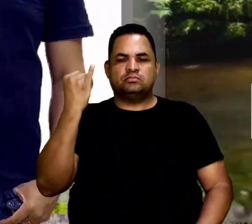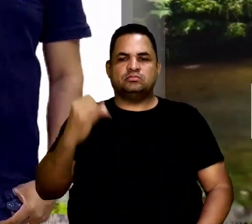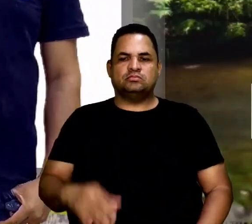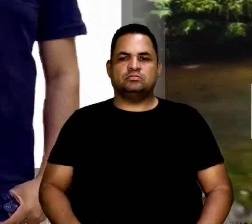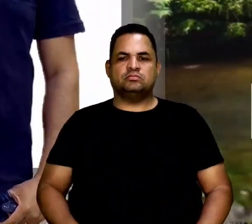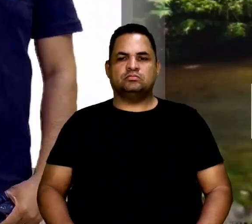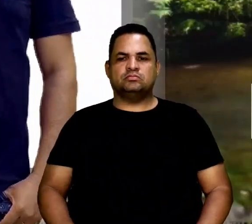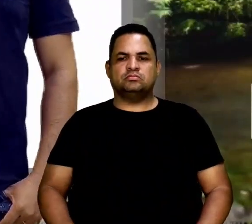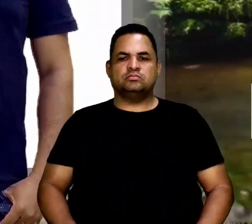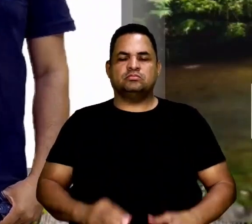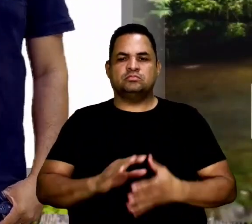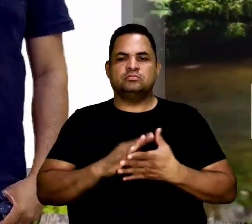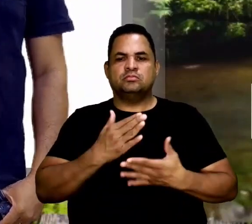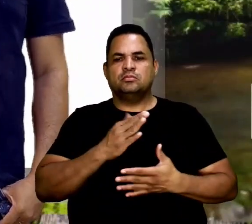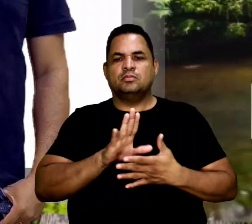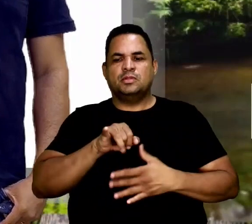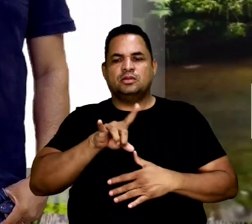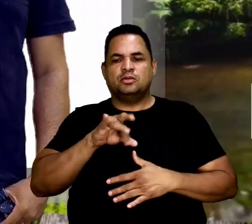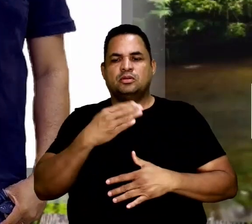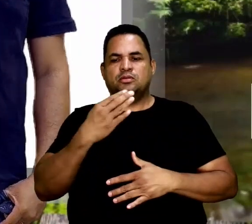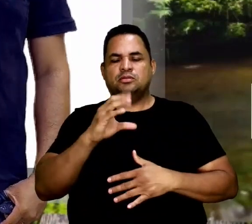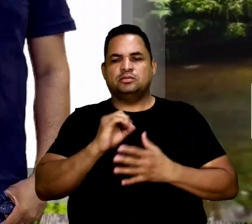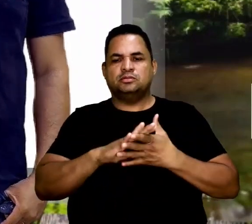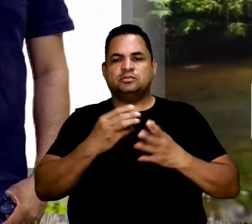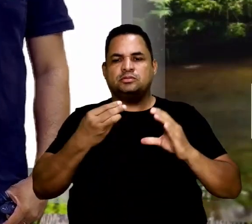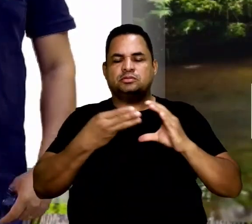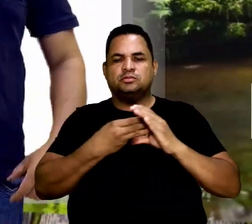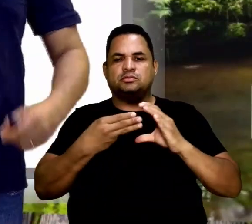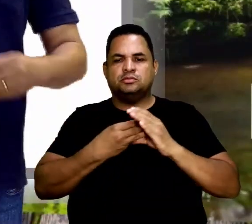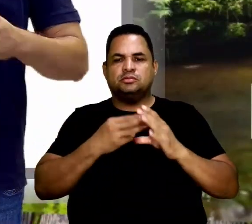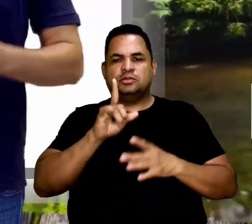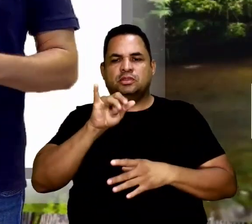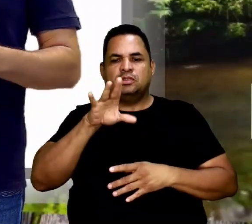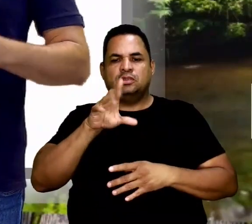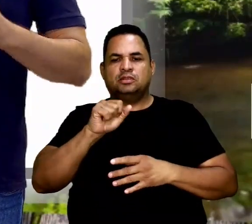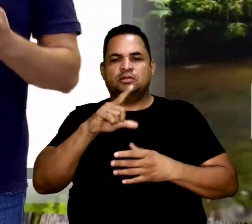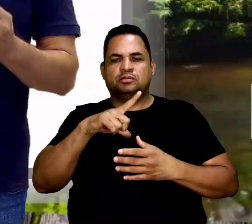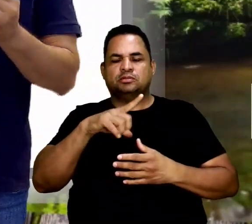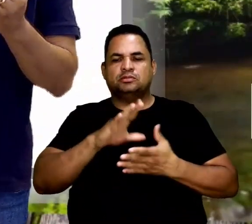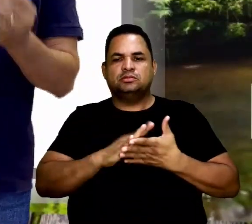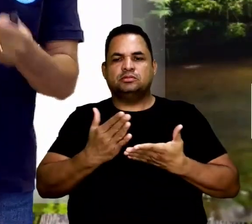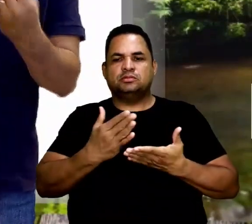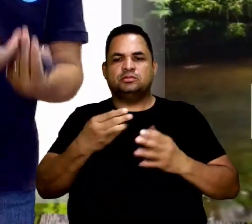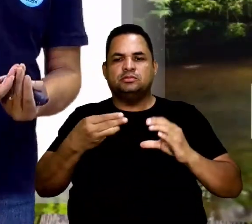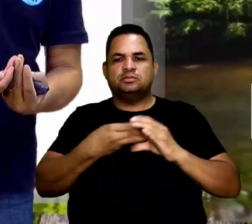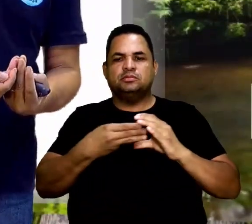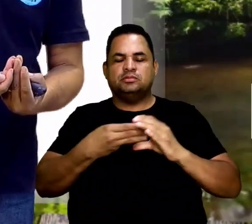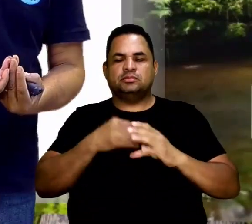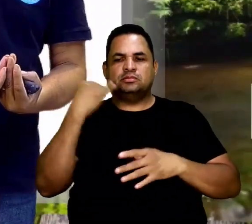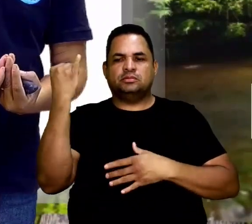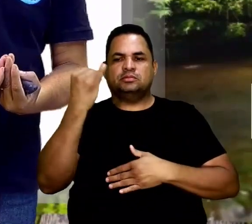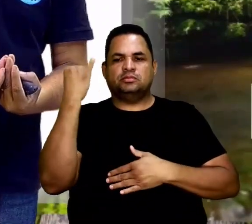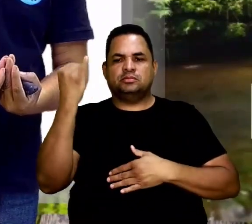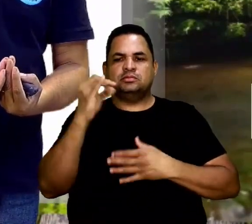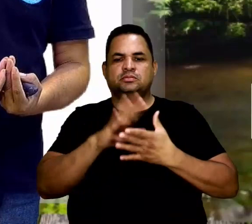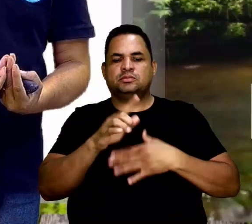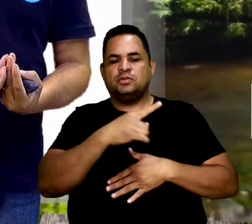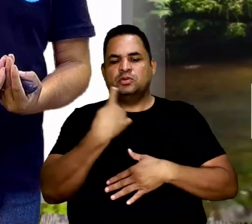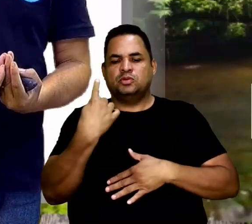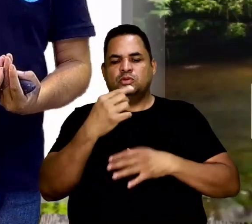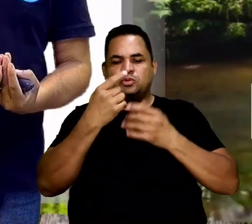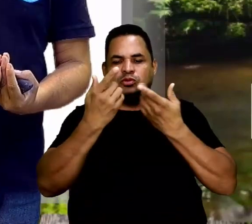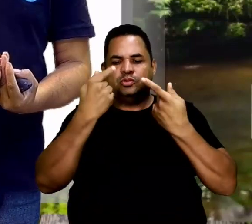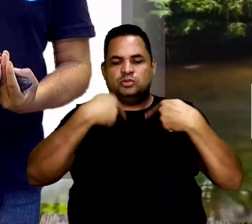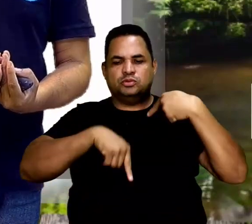principalmente para a maturação aí de células dos linfócitos T, que são células muito importantes para o nosso sistema